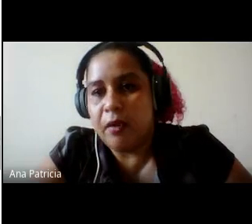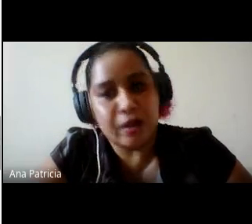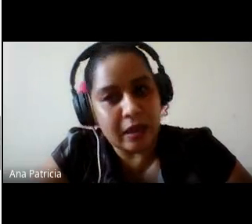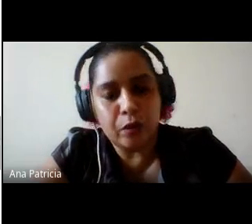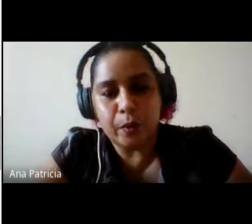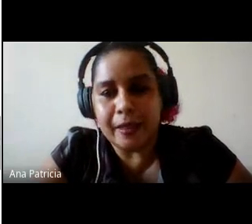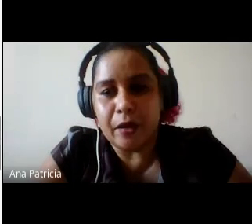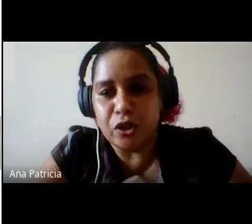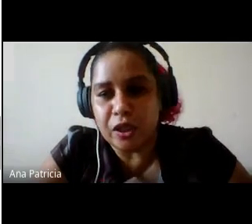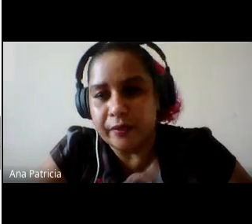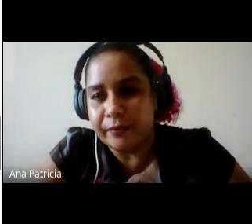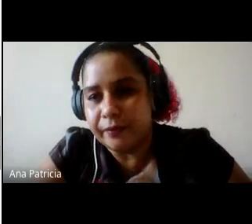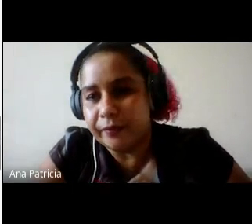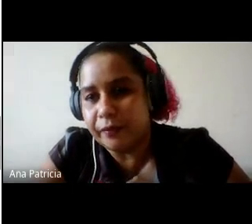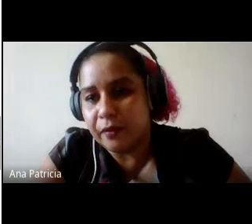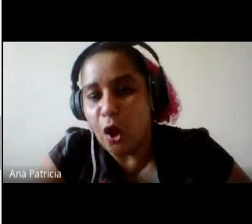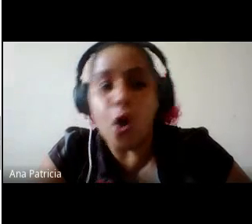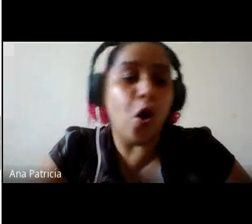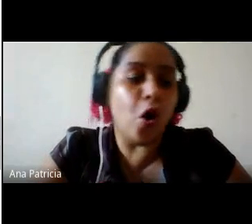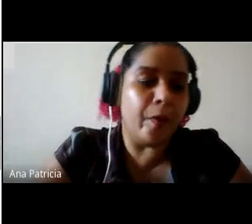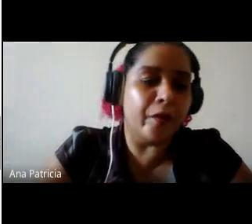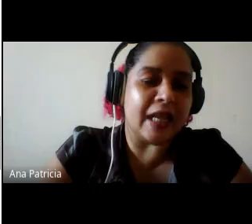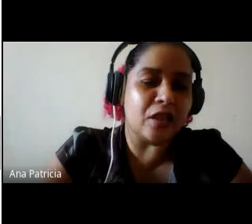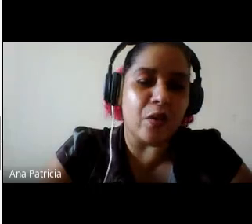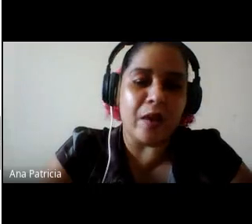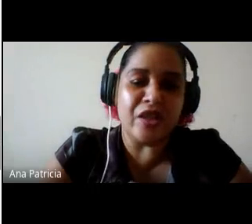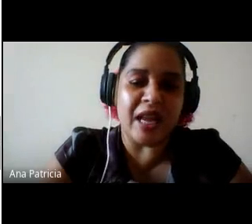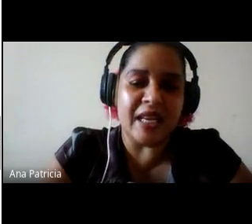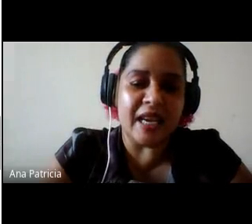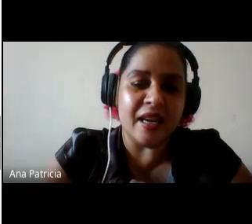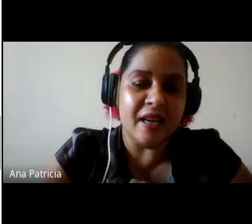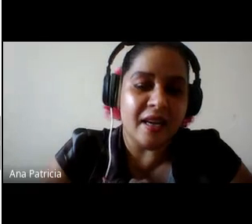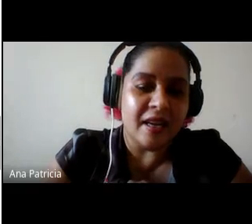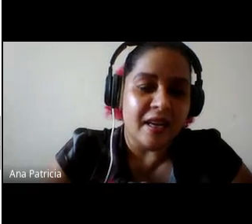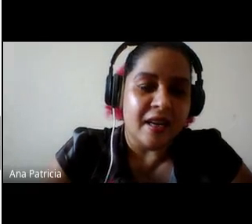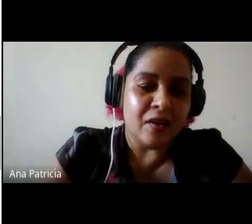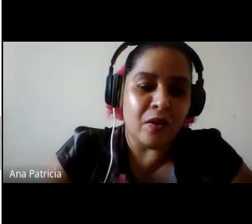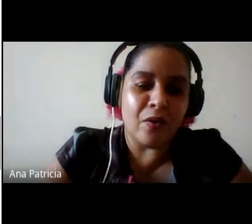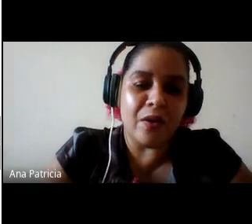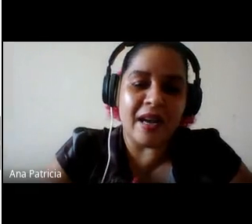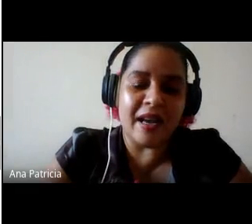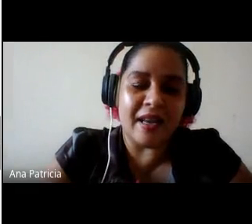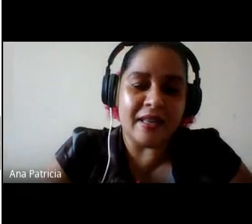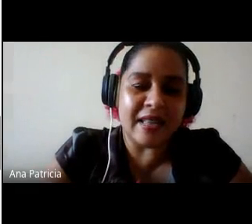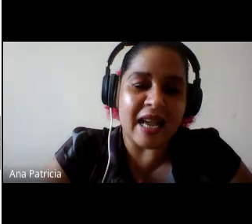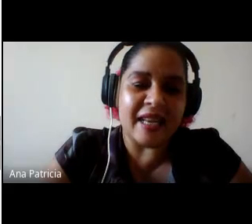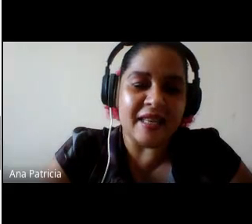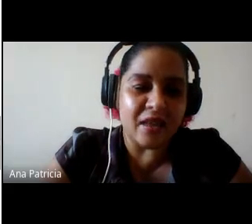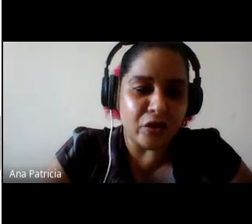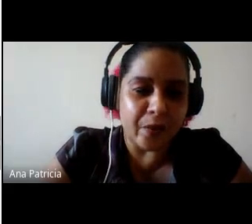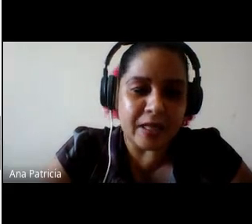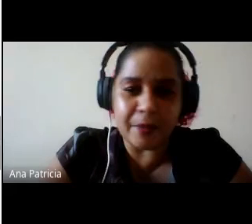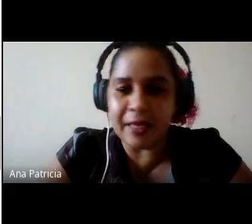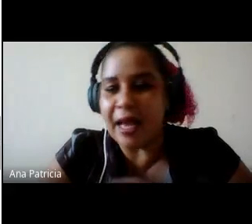eu acho que é todo mundo pedagogia. Ou o povo está só com as telinhas, com as carinhas